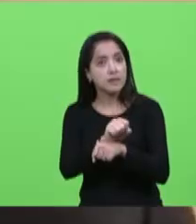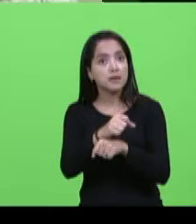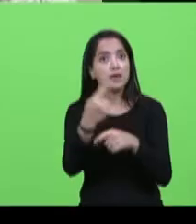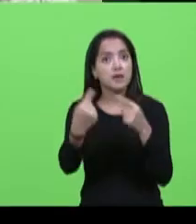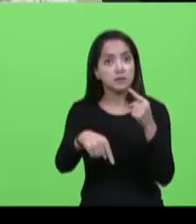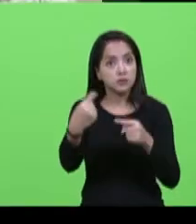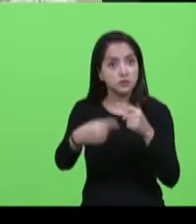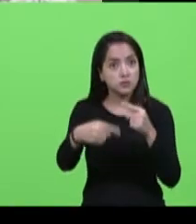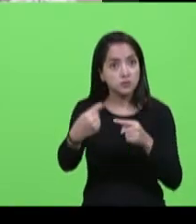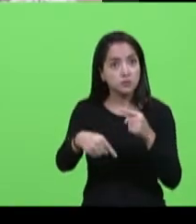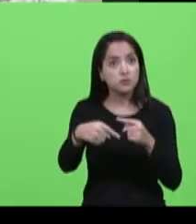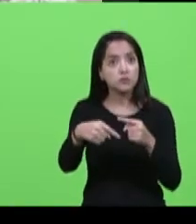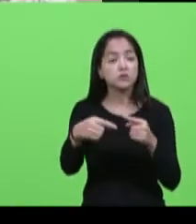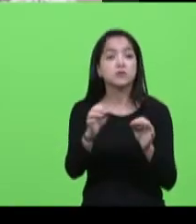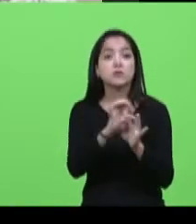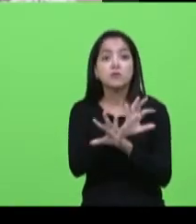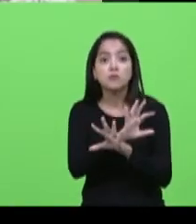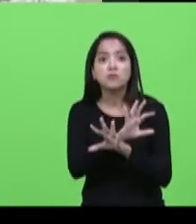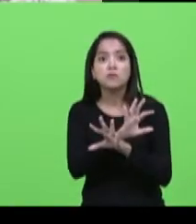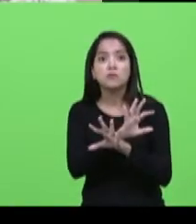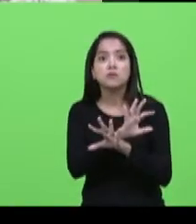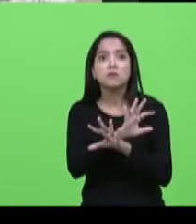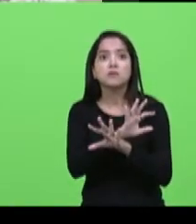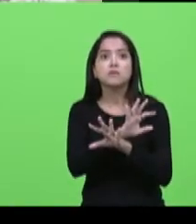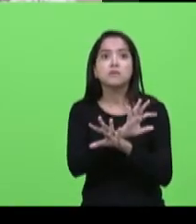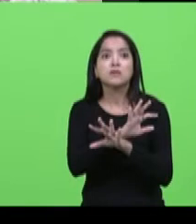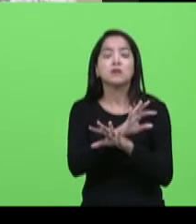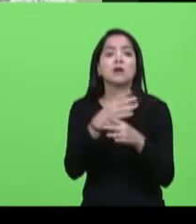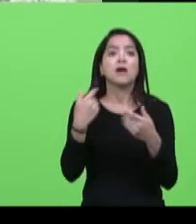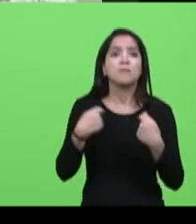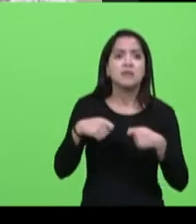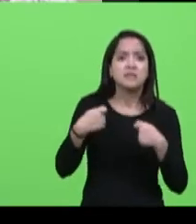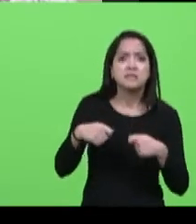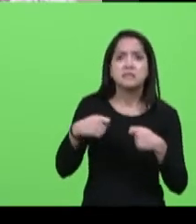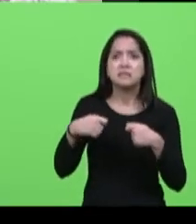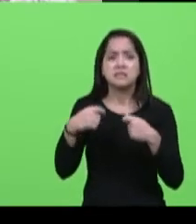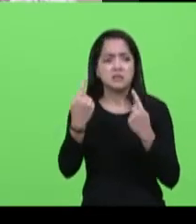ser concluída. No meio dela, a Vossa Excelência tem que promover